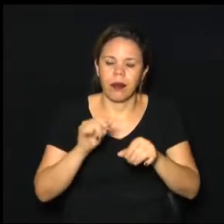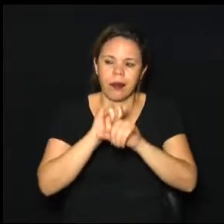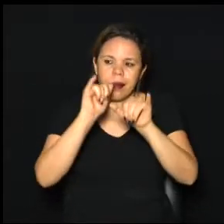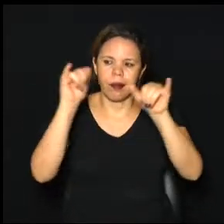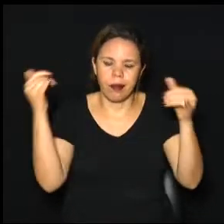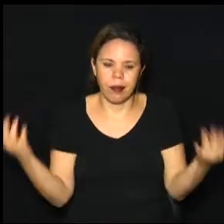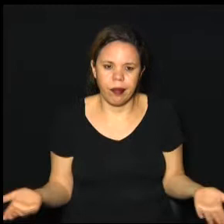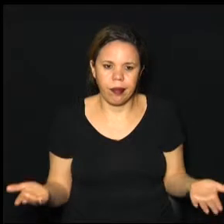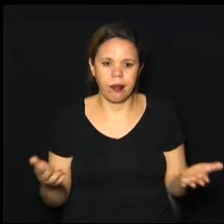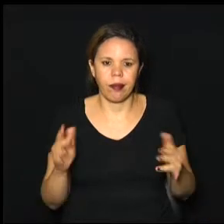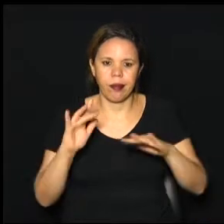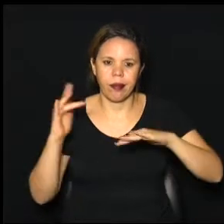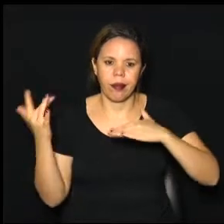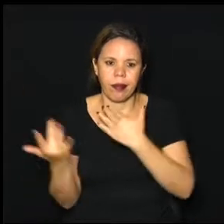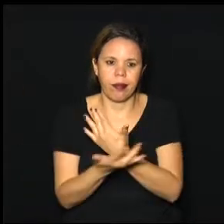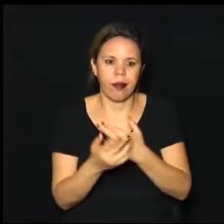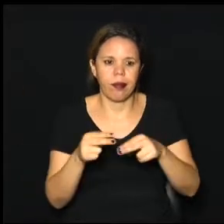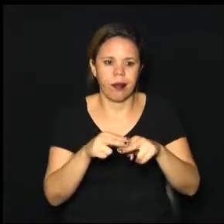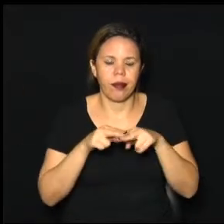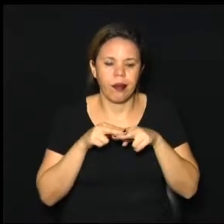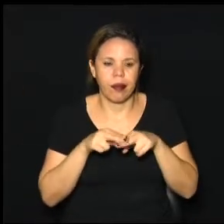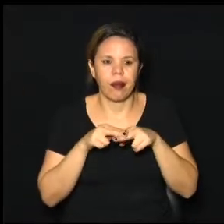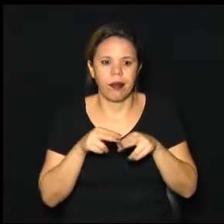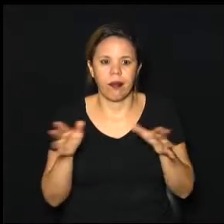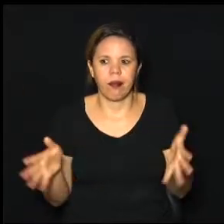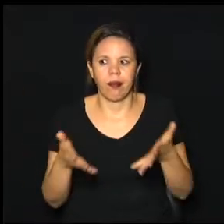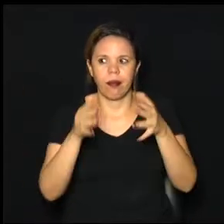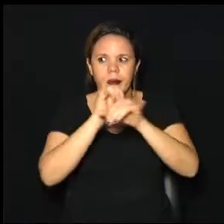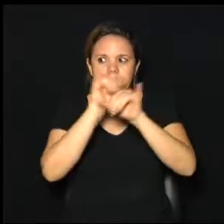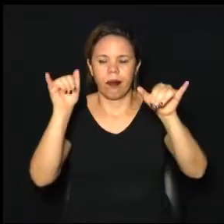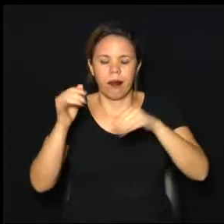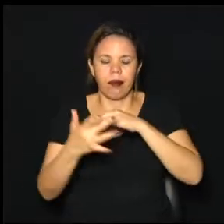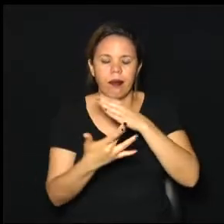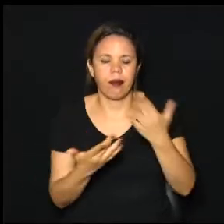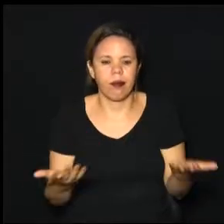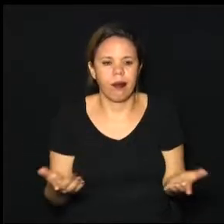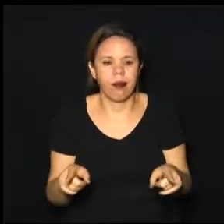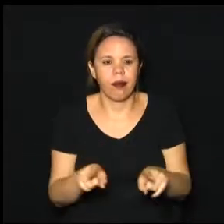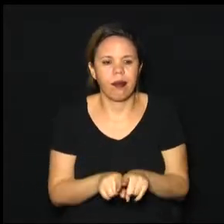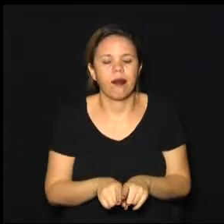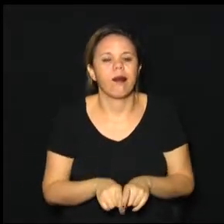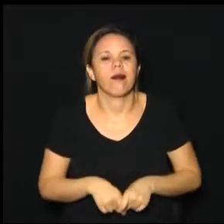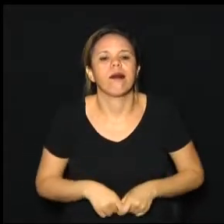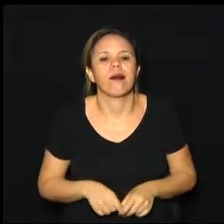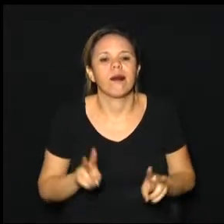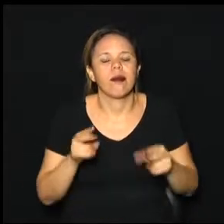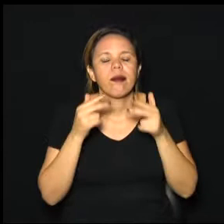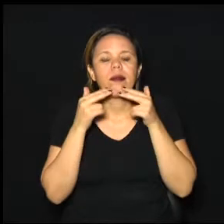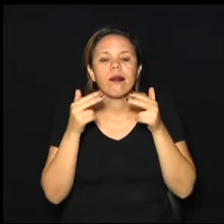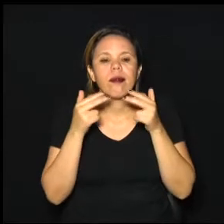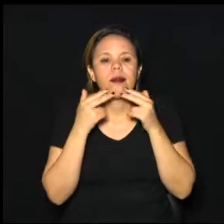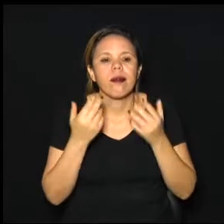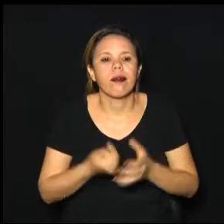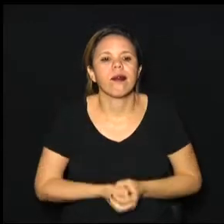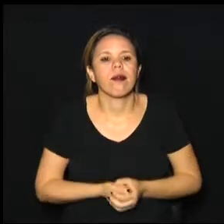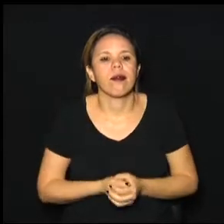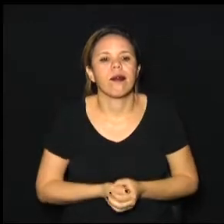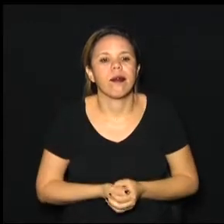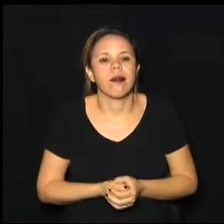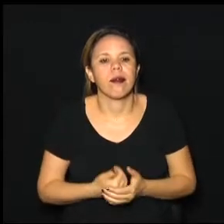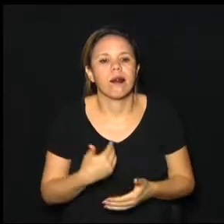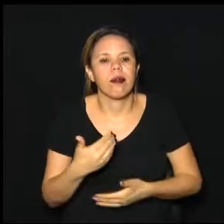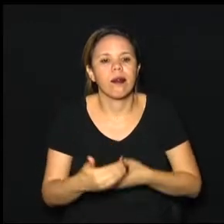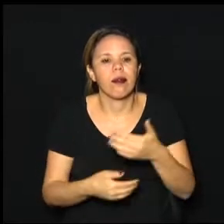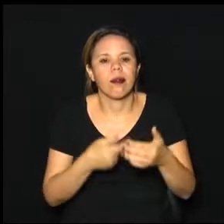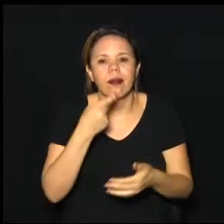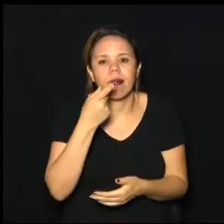campanhas nas redes sociais por meio de impulsionamento. E por fim, no que diz respeito às novidades, não é? Aí em seguida a gente vai